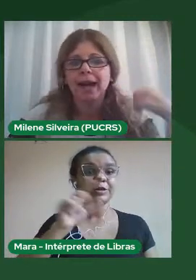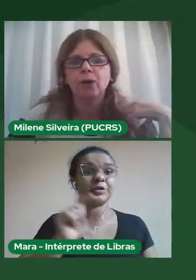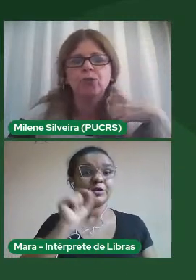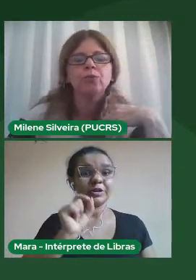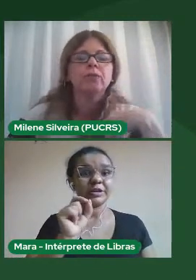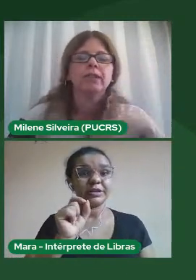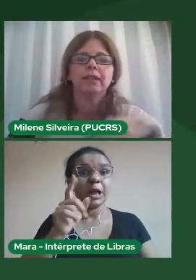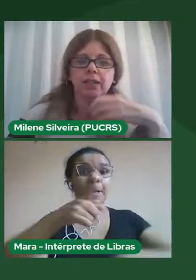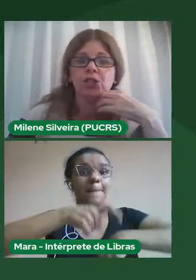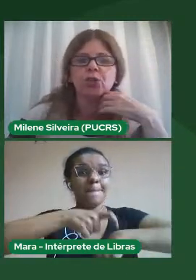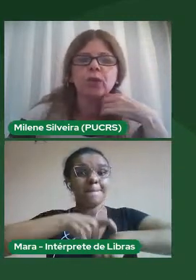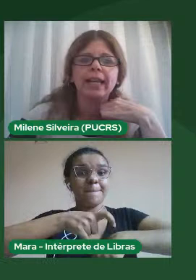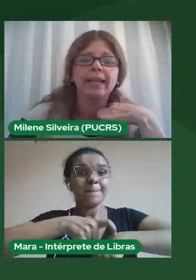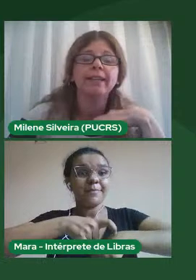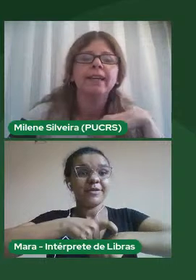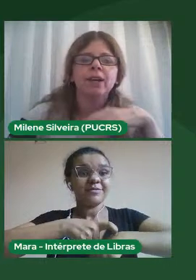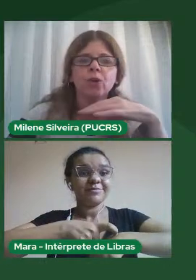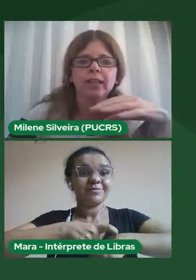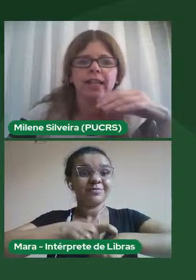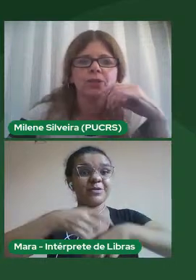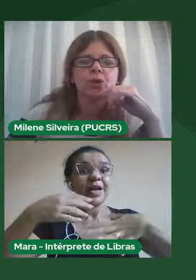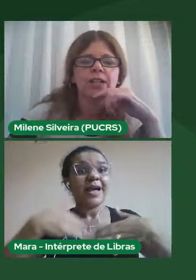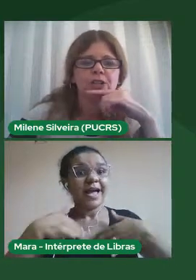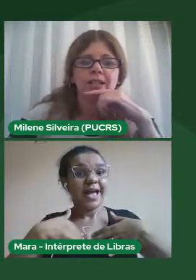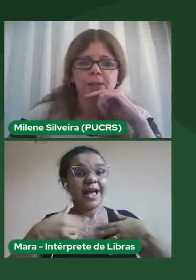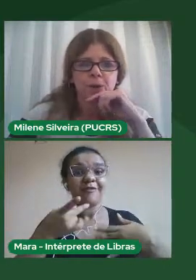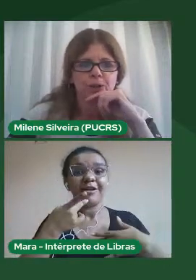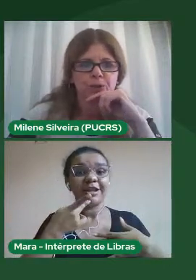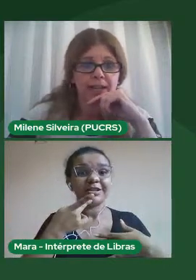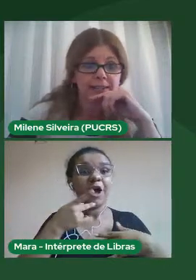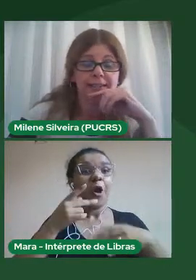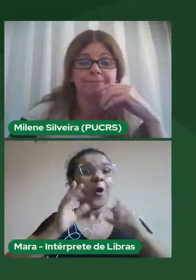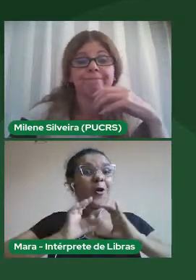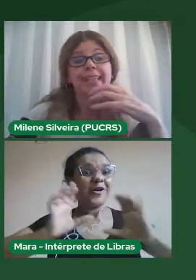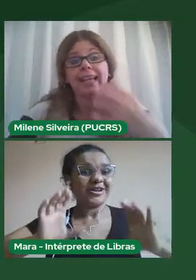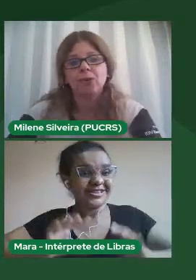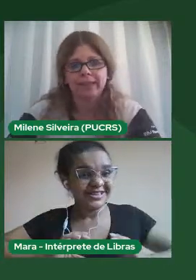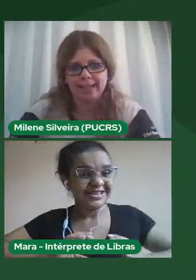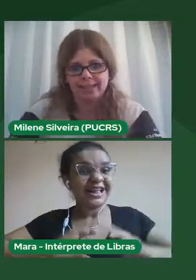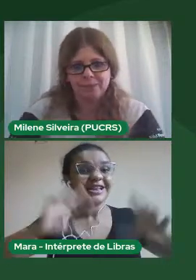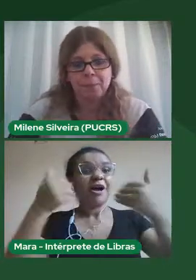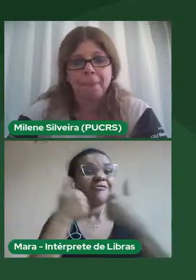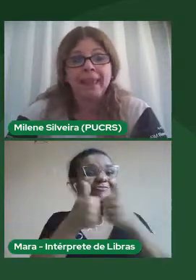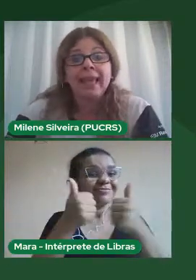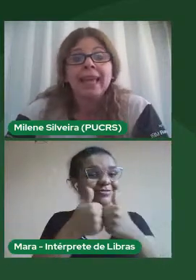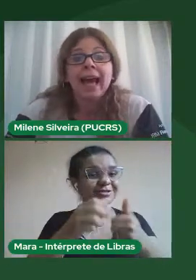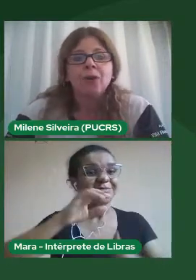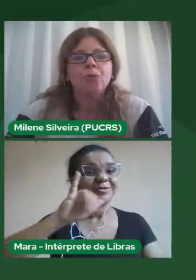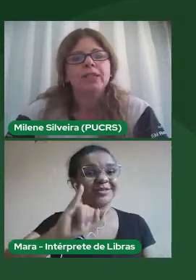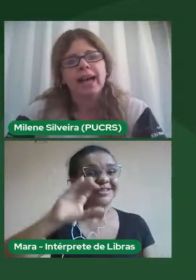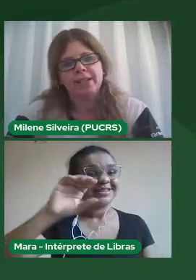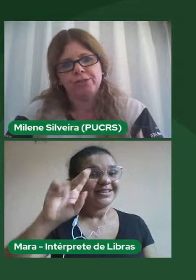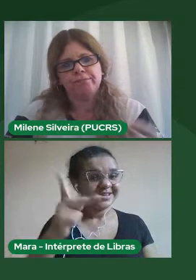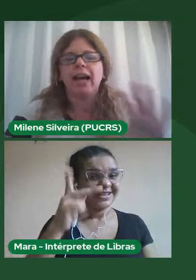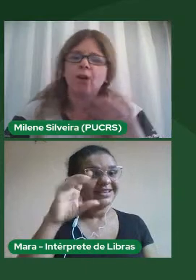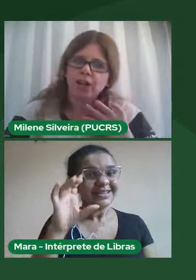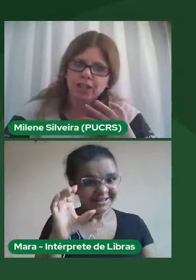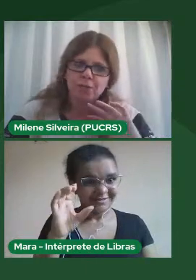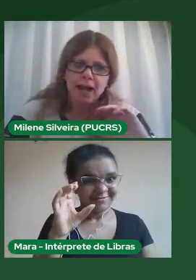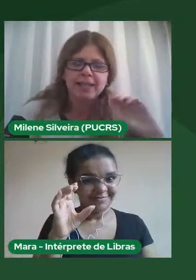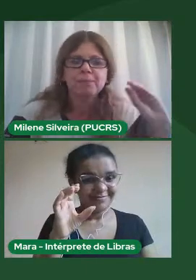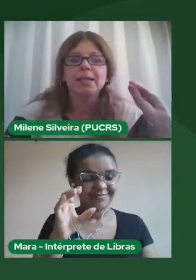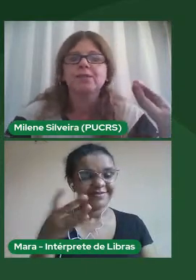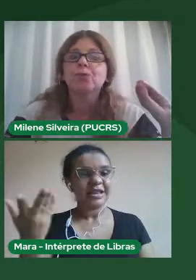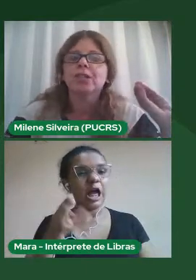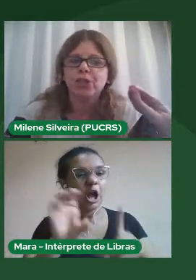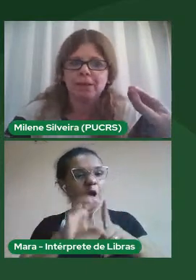momento, eu me auto-intitulei coordenadora de transporte do IHC. O que acontece? A comunidade, agora já